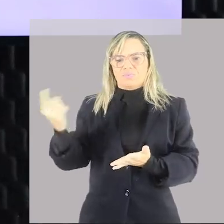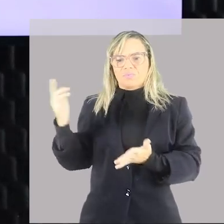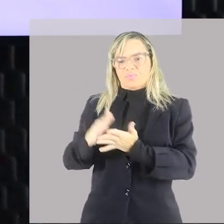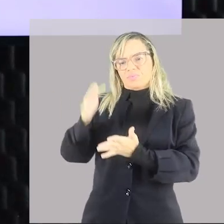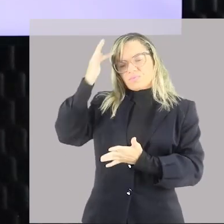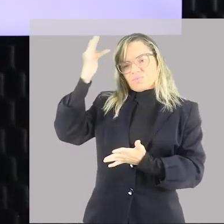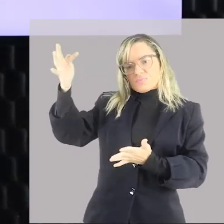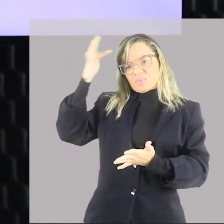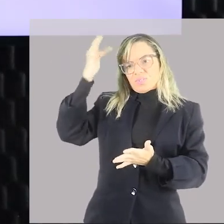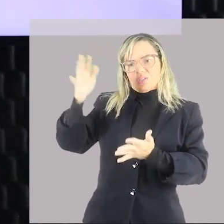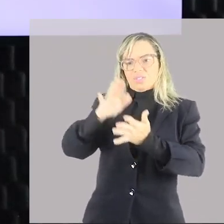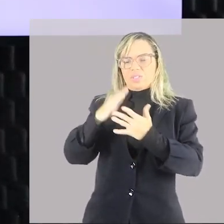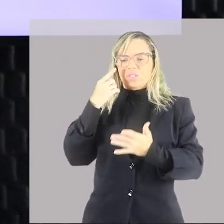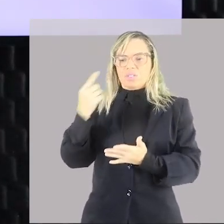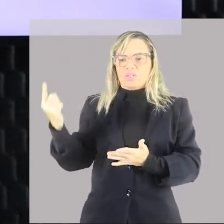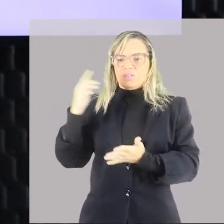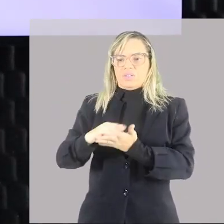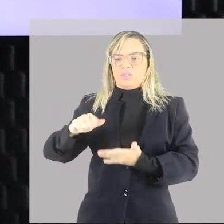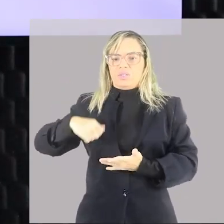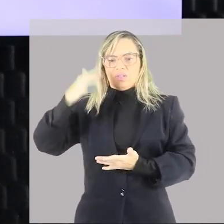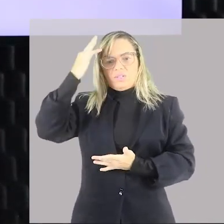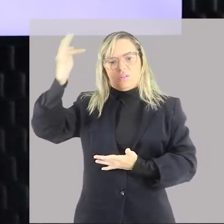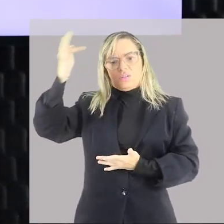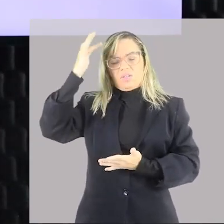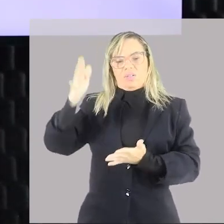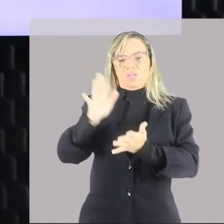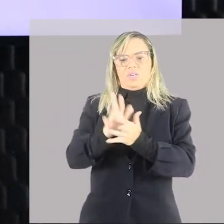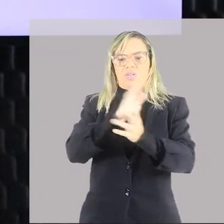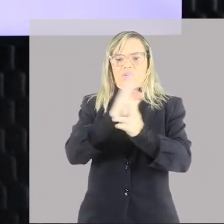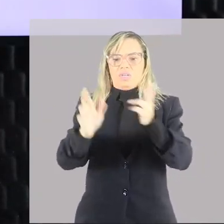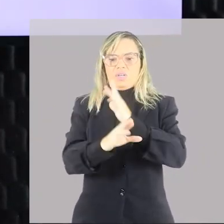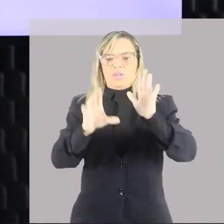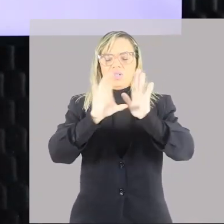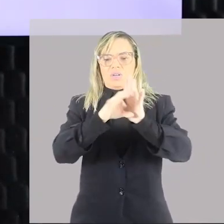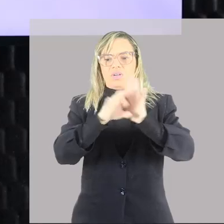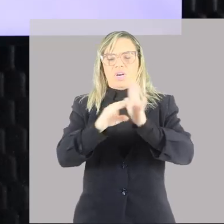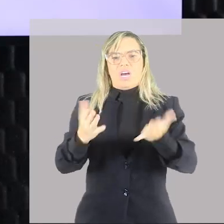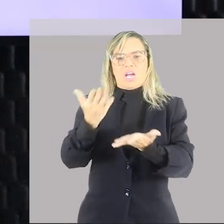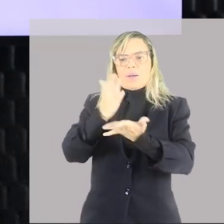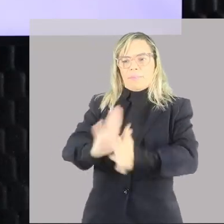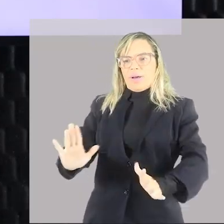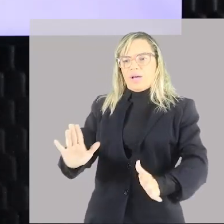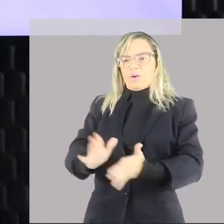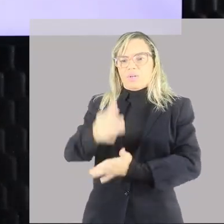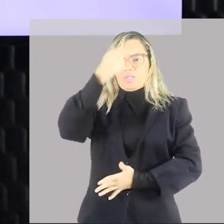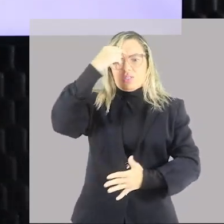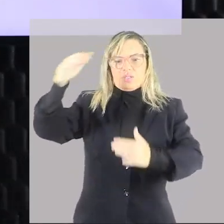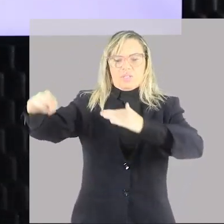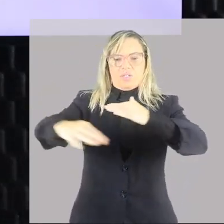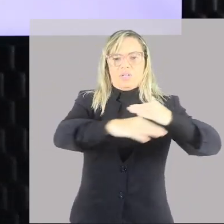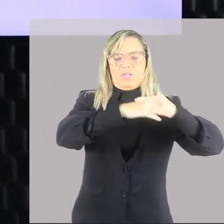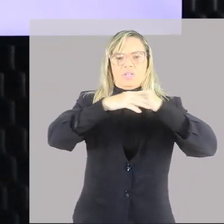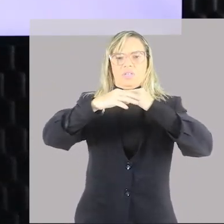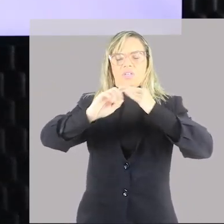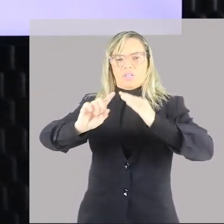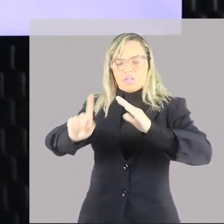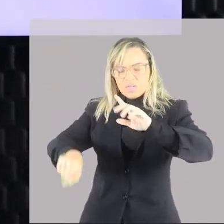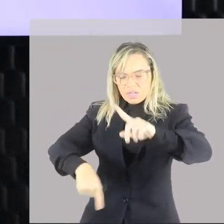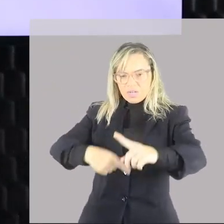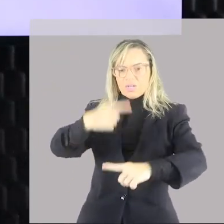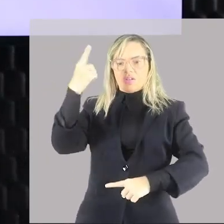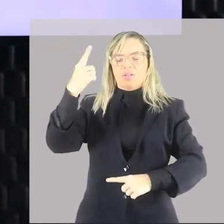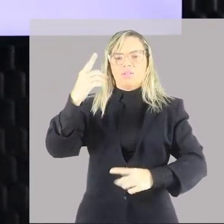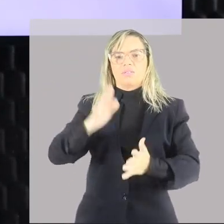termo atitude filosófica diz respeito ao conceito que envolve romper o senso comum. Ir além,